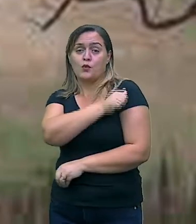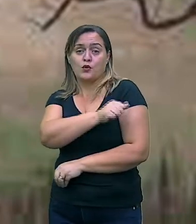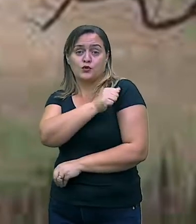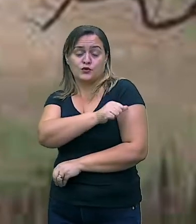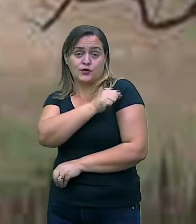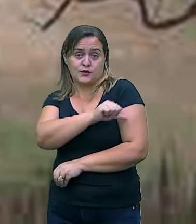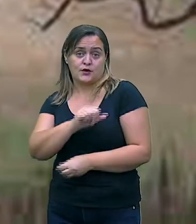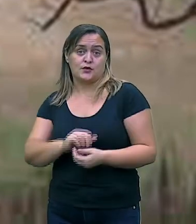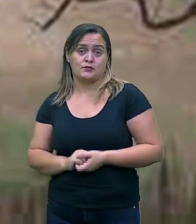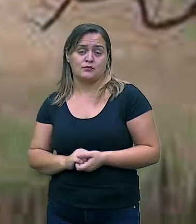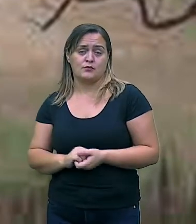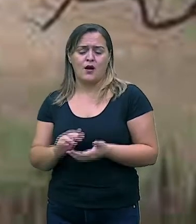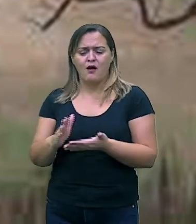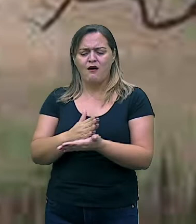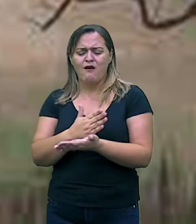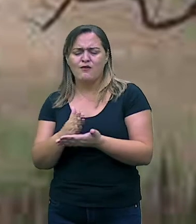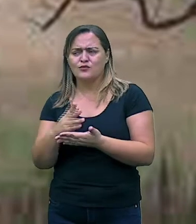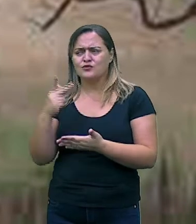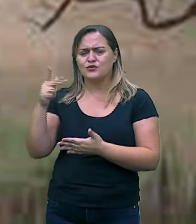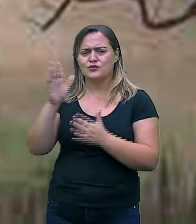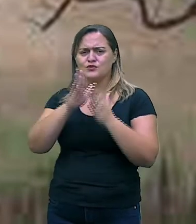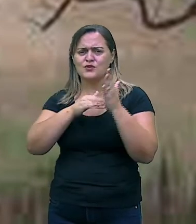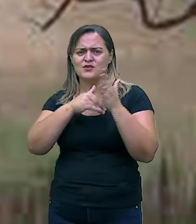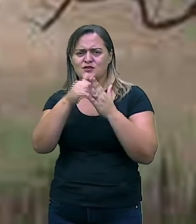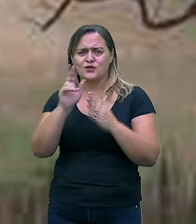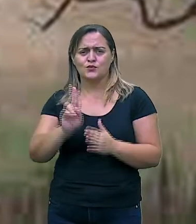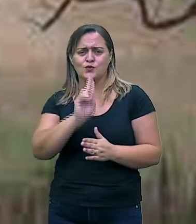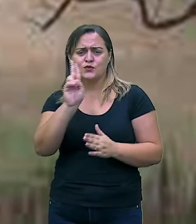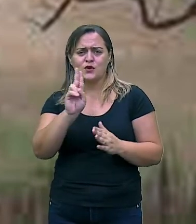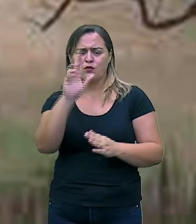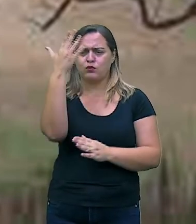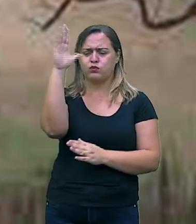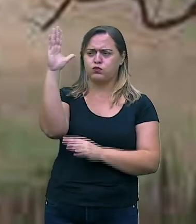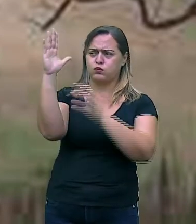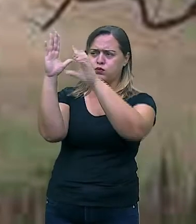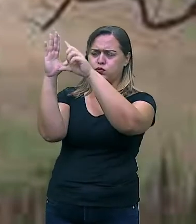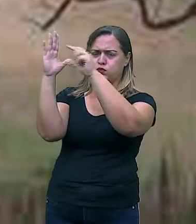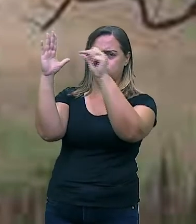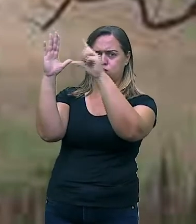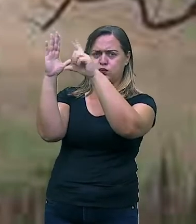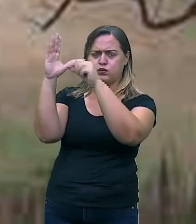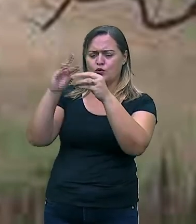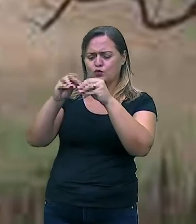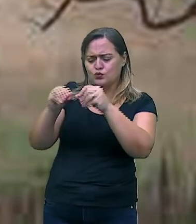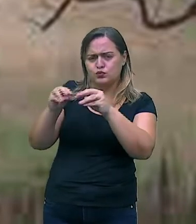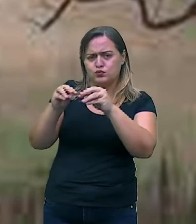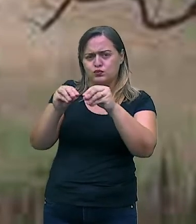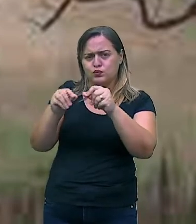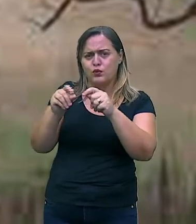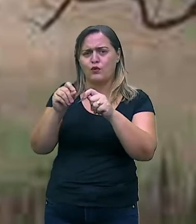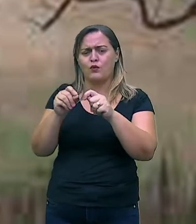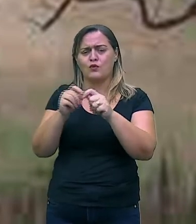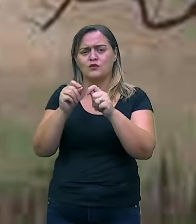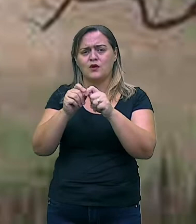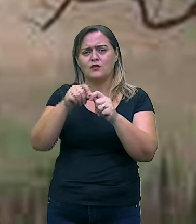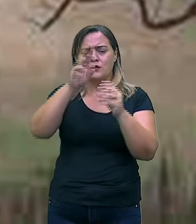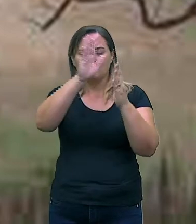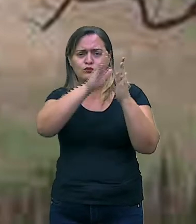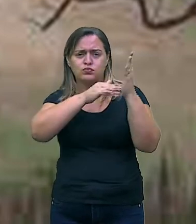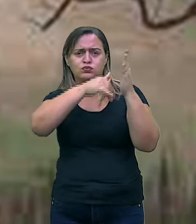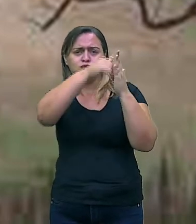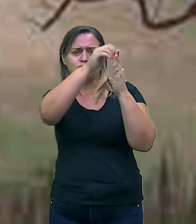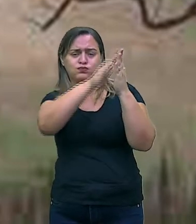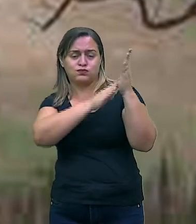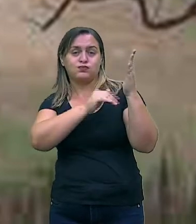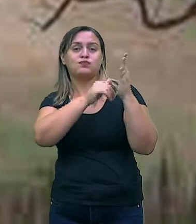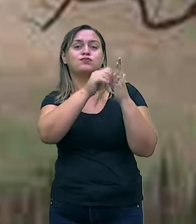pinturas, algumas vezes feitos com sumo de folhas, mostram a floresta amazônica, pelo ponto de vista de quem já